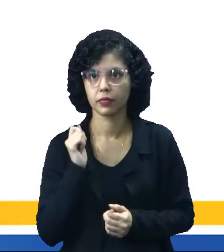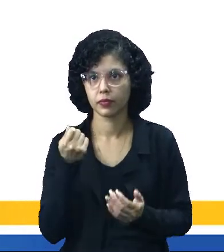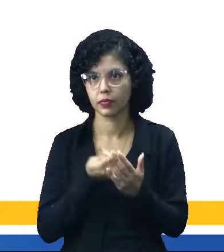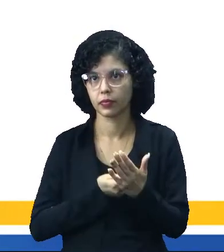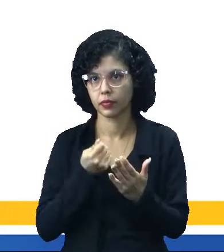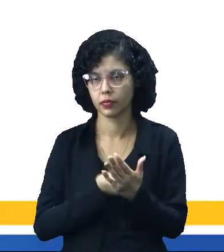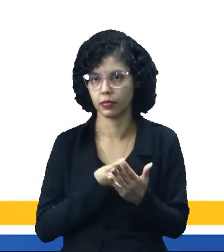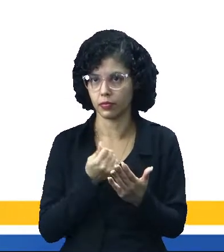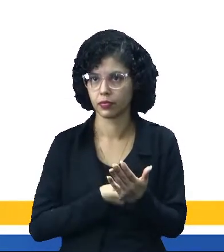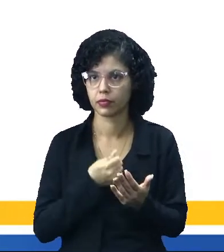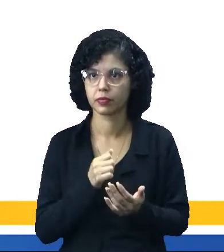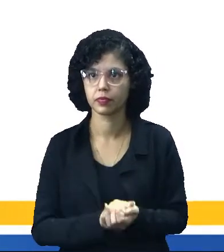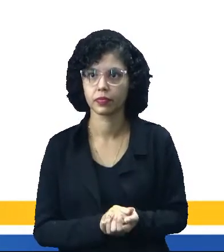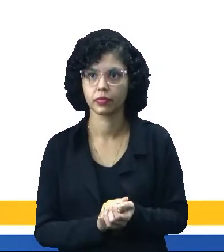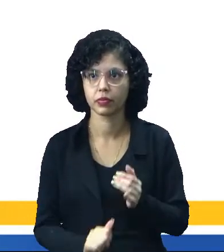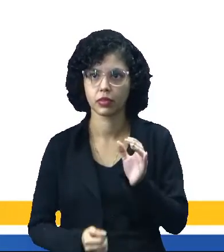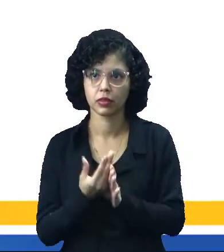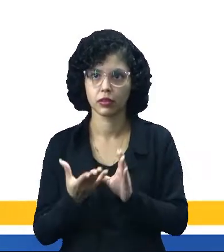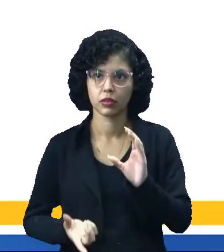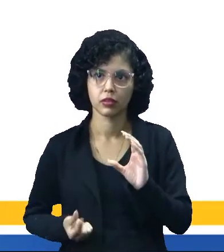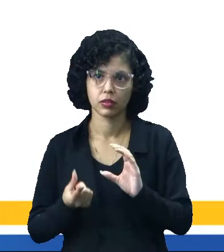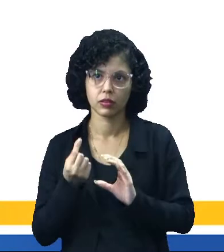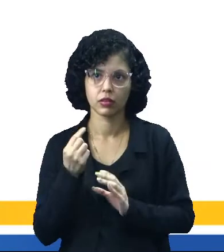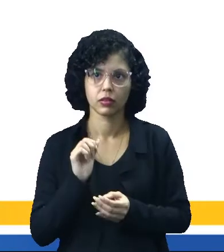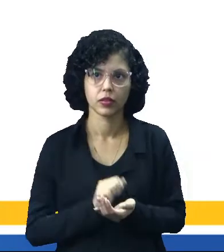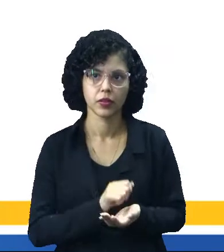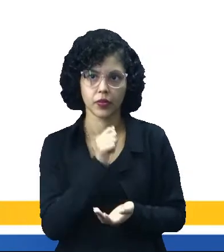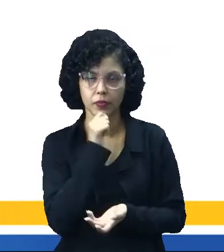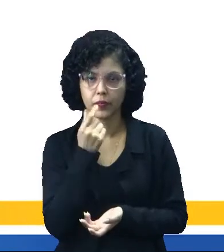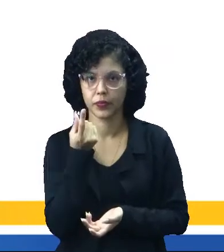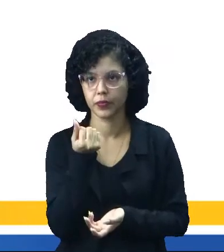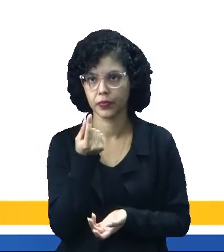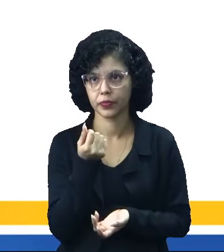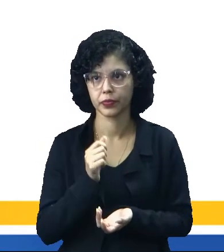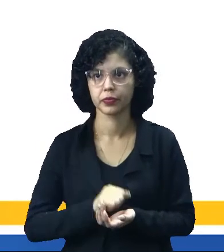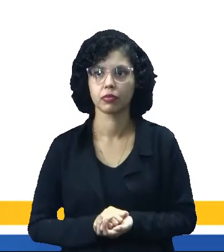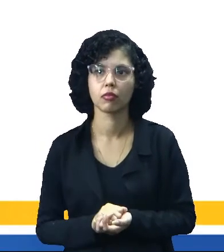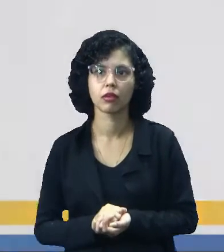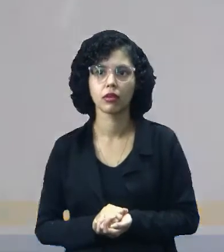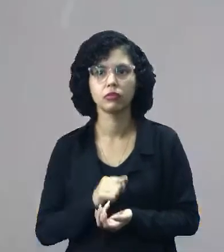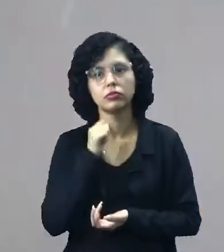empreendido dentro do modo de produção capitalista é compensado pelo dinheiro.